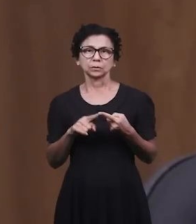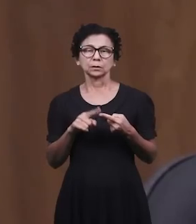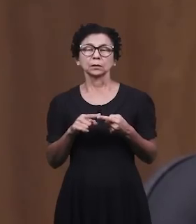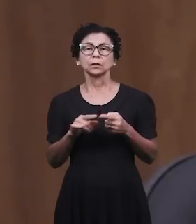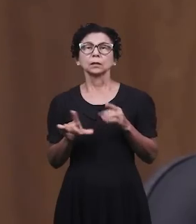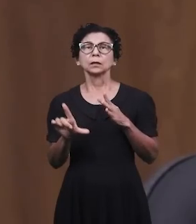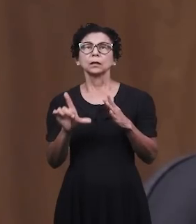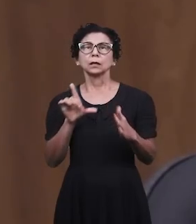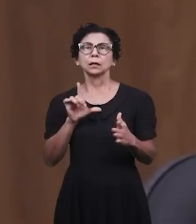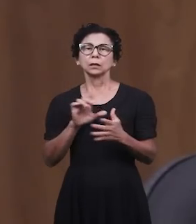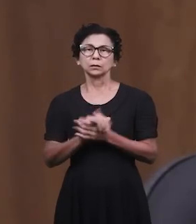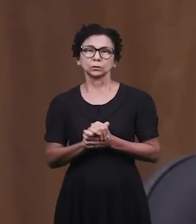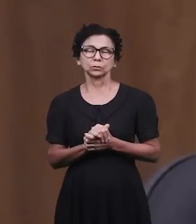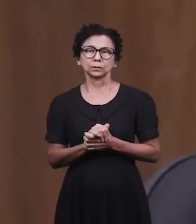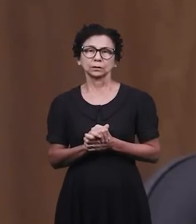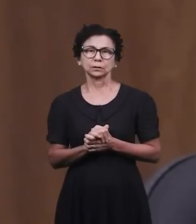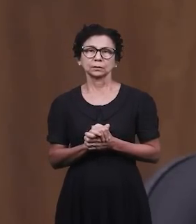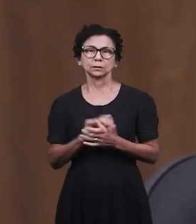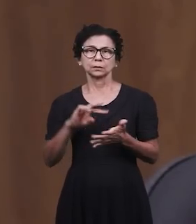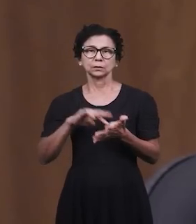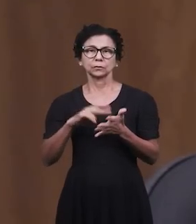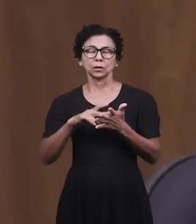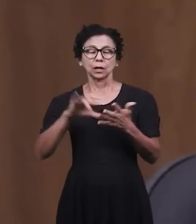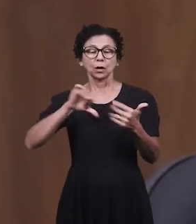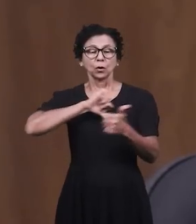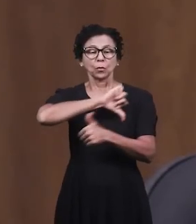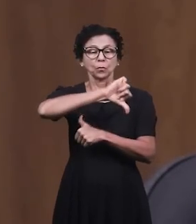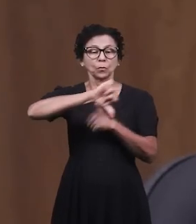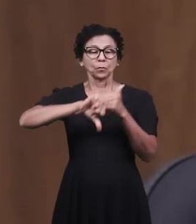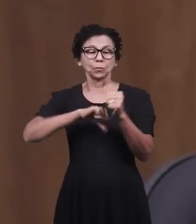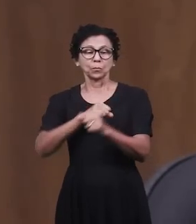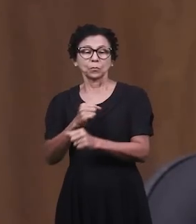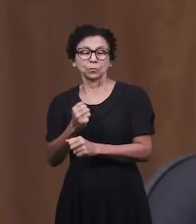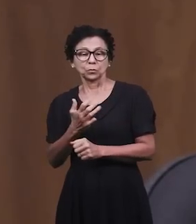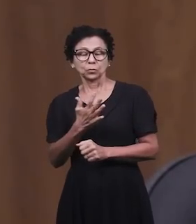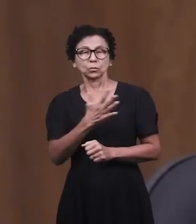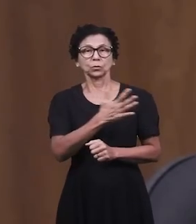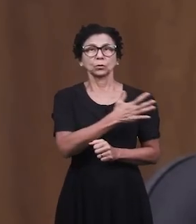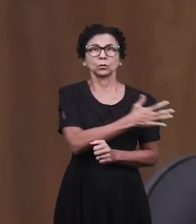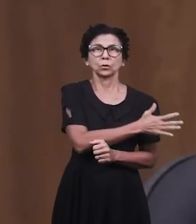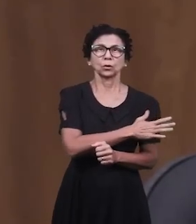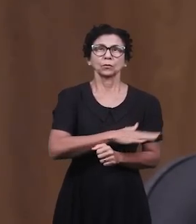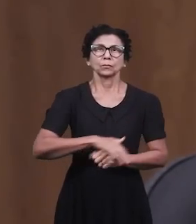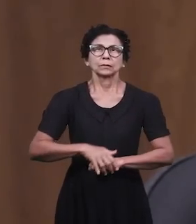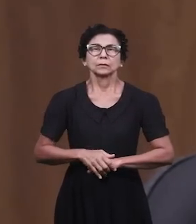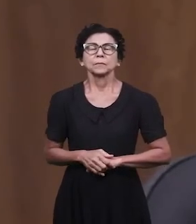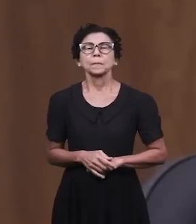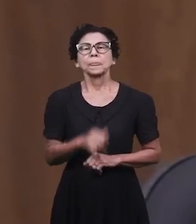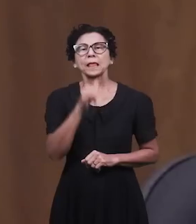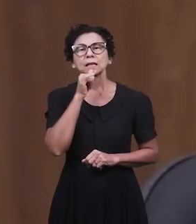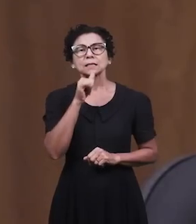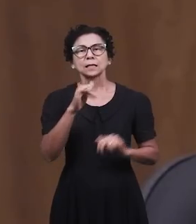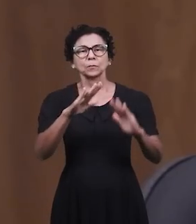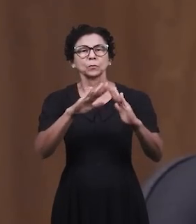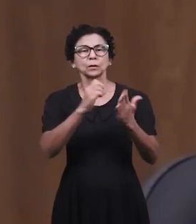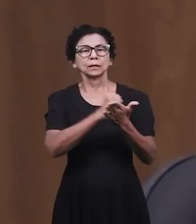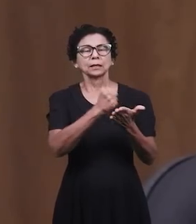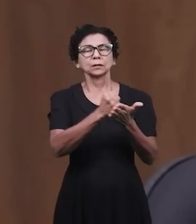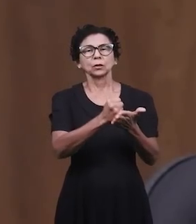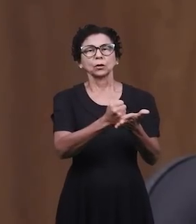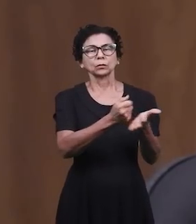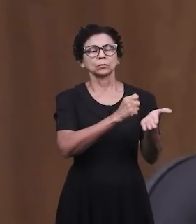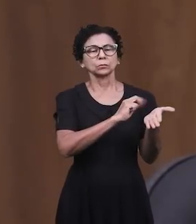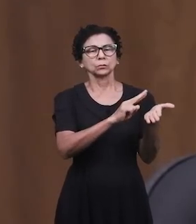batismo, chama-se novo nascimento. Existe até um jargão popular que diz o seguinte, né? Você lê isso em cartório, você vai no cartório de registro das pessoas, diz o